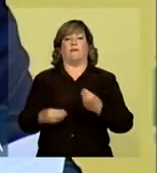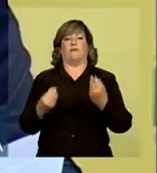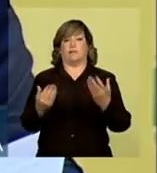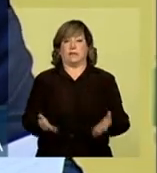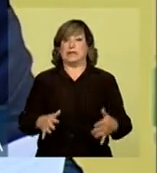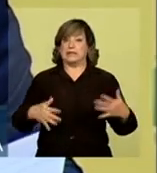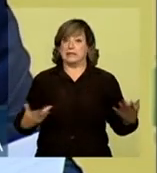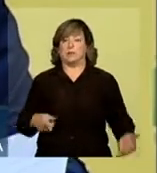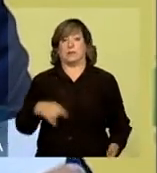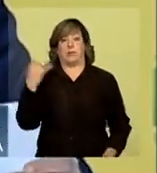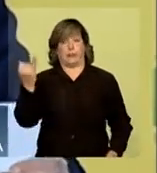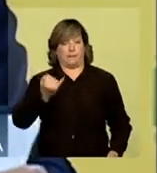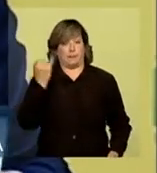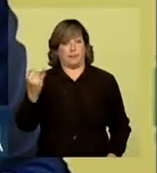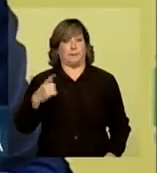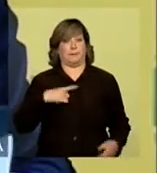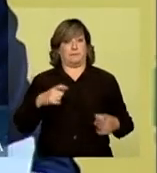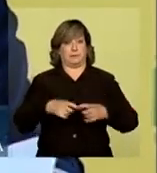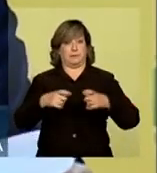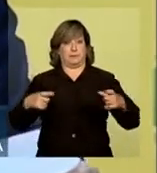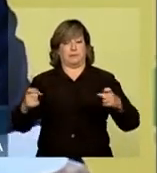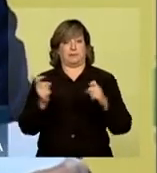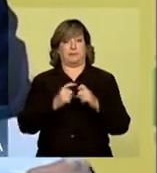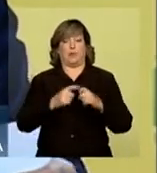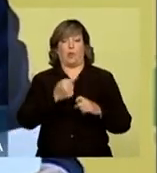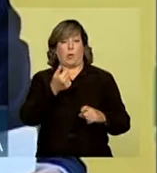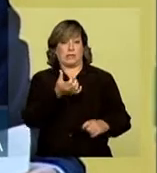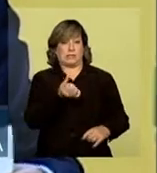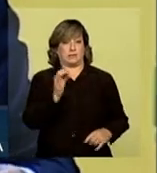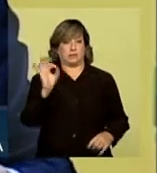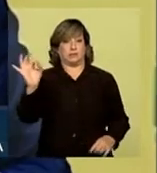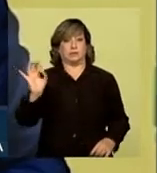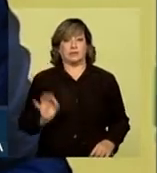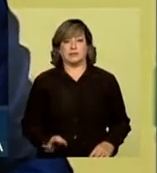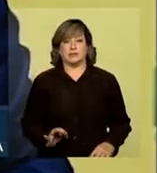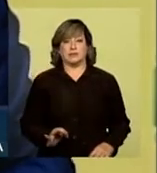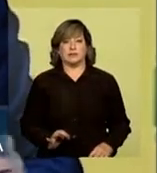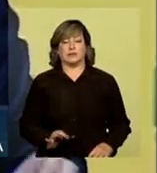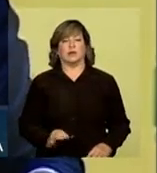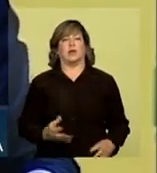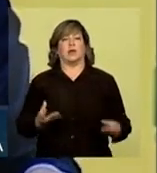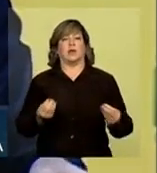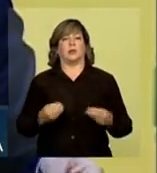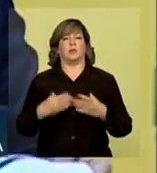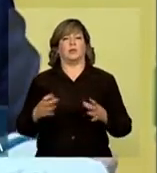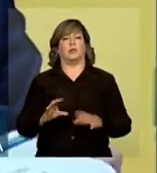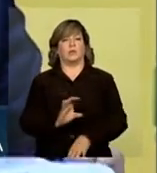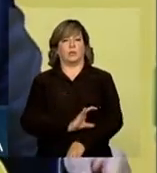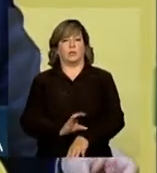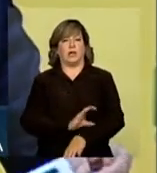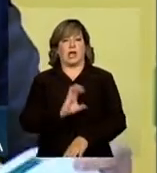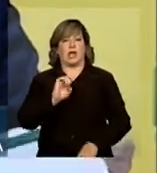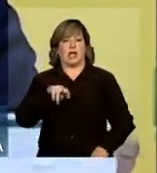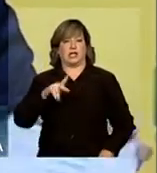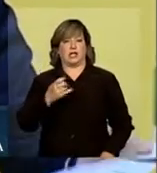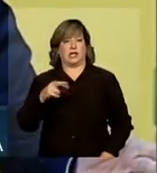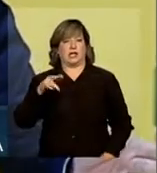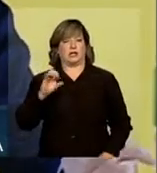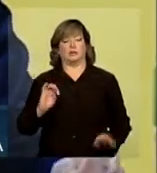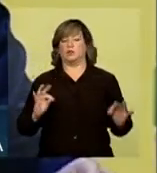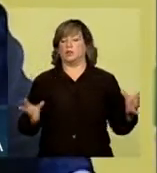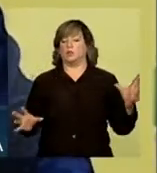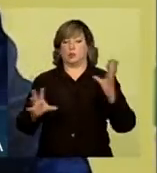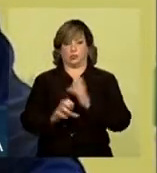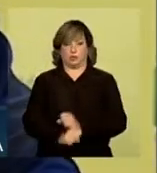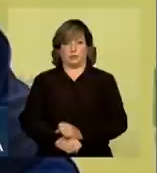tem uma importante expansão da Medicina Quase 60 por centro e uma forte presença dos cursos das engenharias aqui sua mando todas as